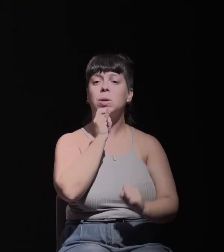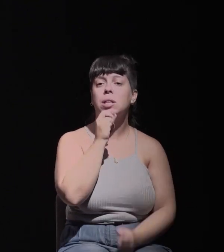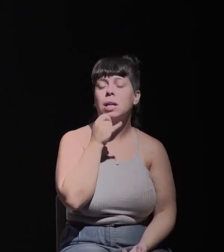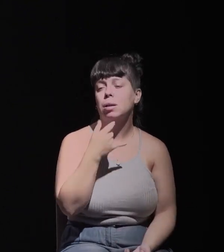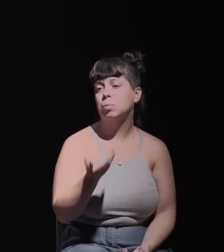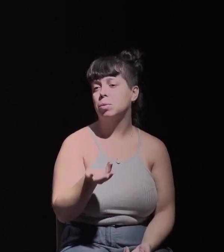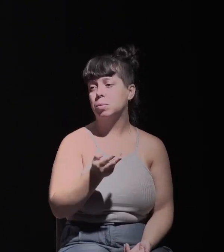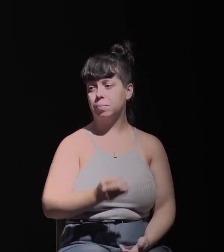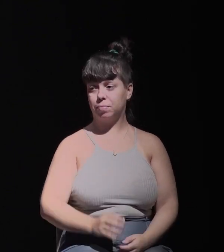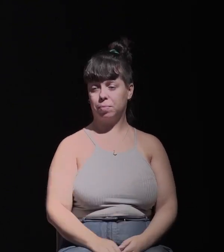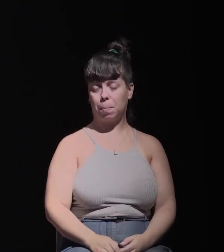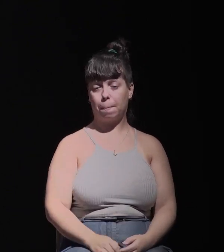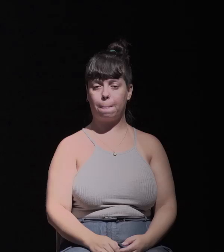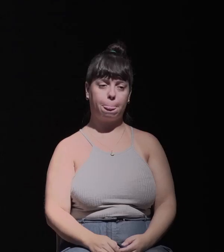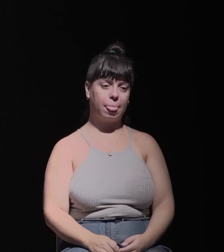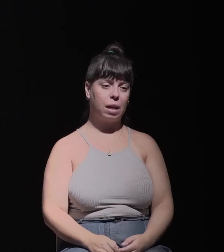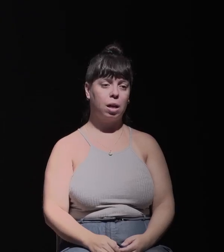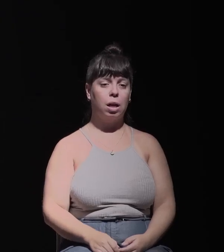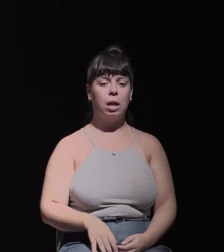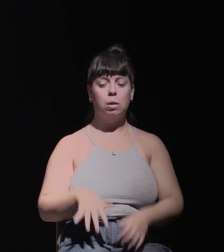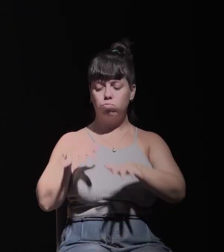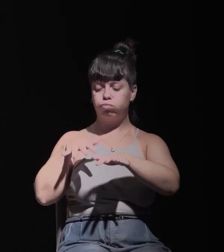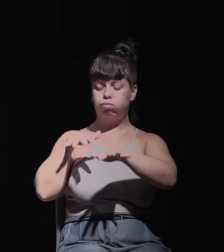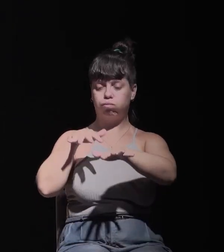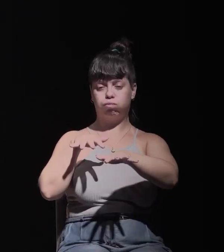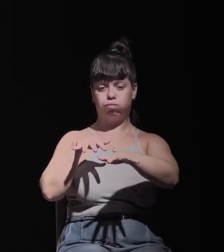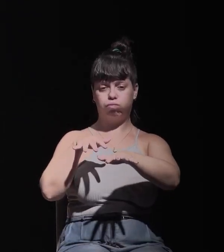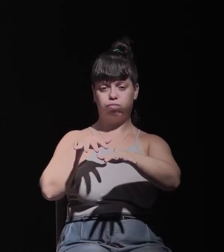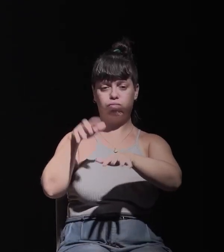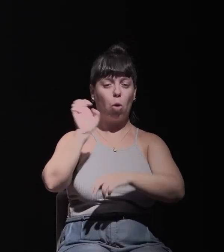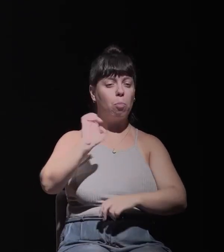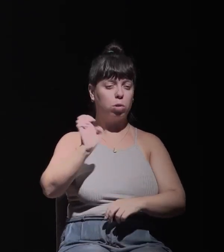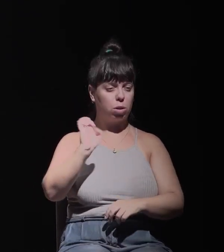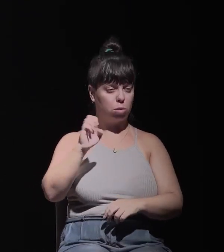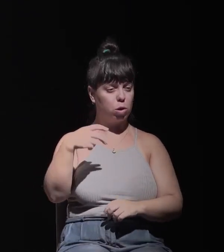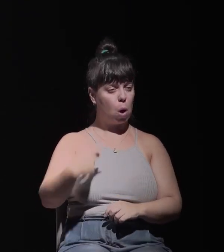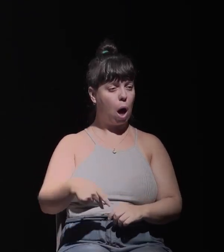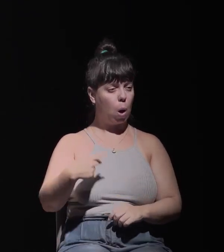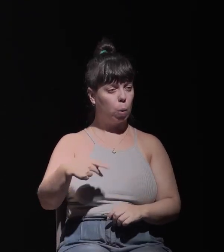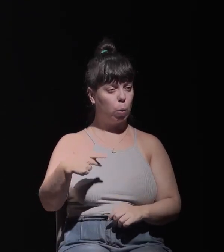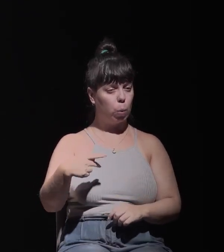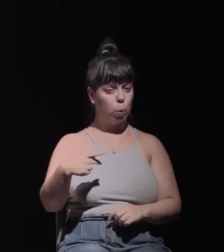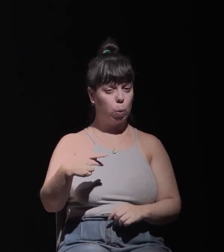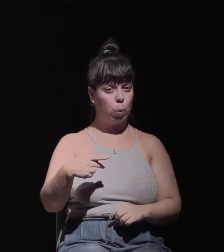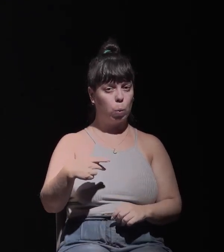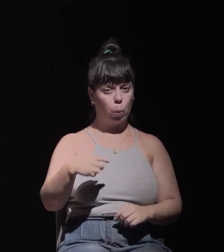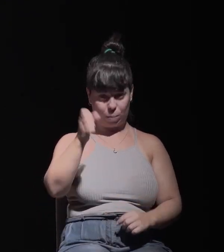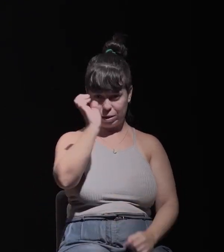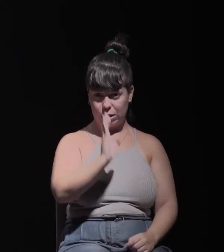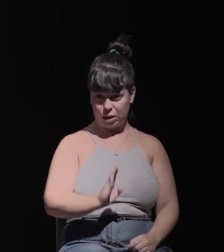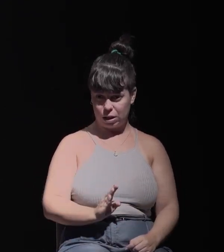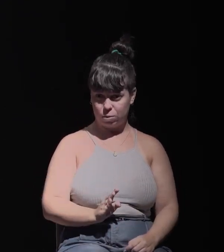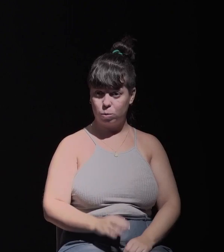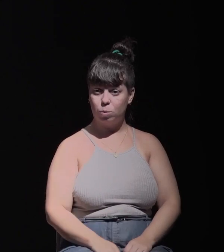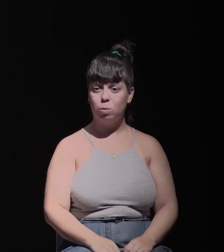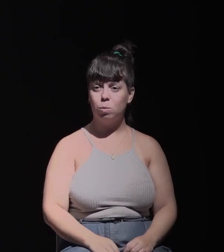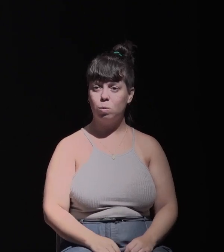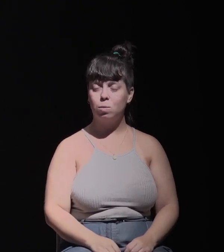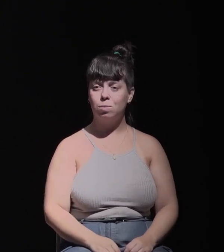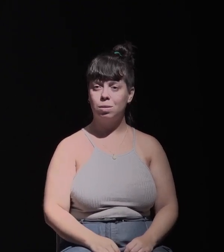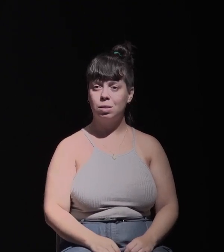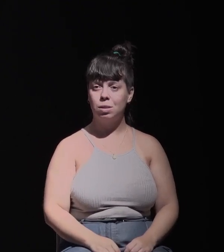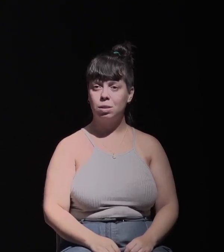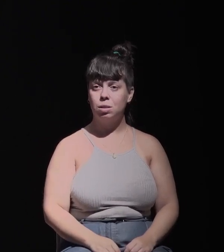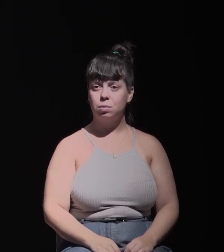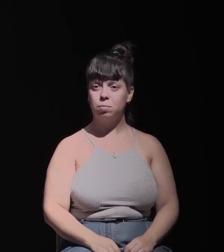exemplo, que o movimento homossexual brasileiro ele se orientava pela